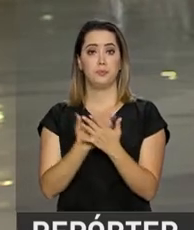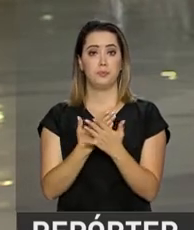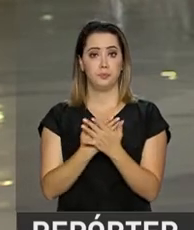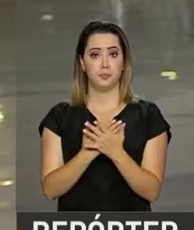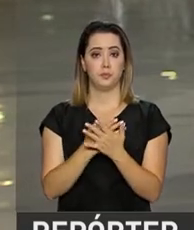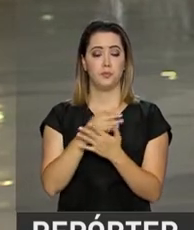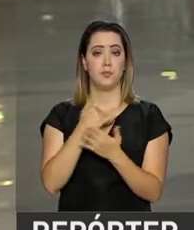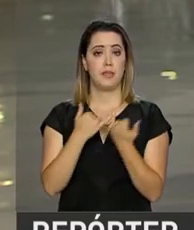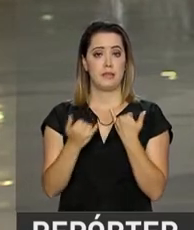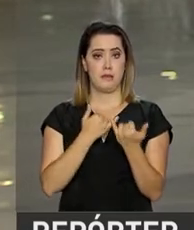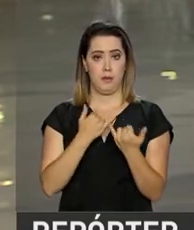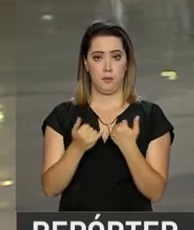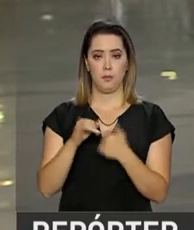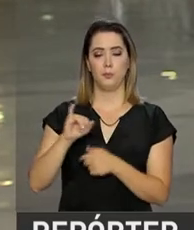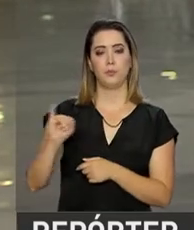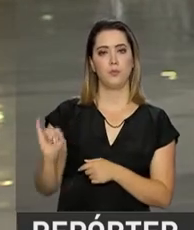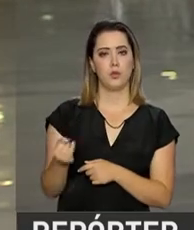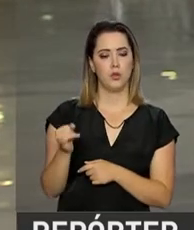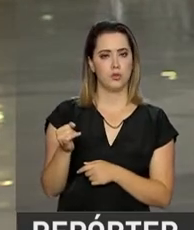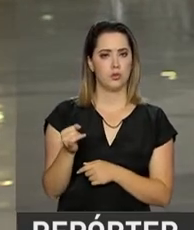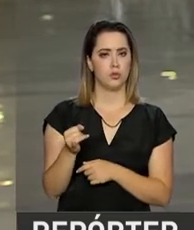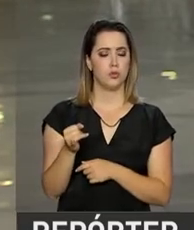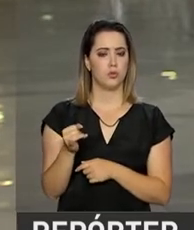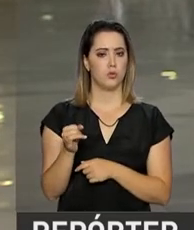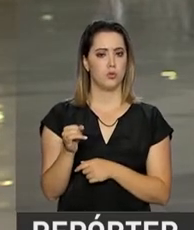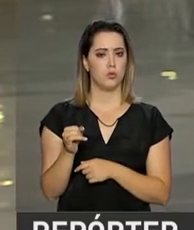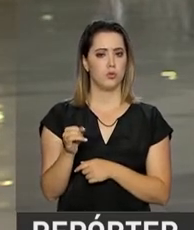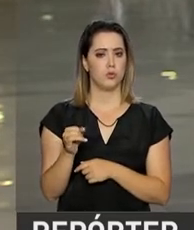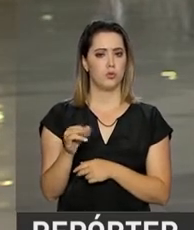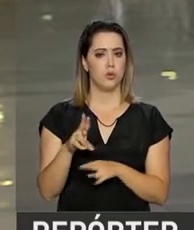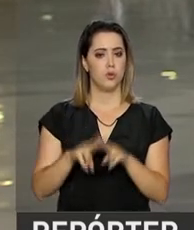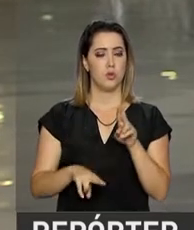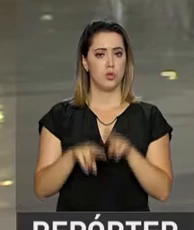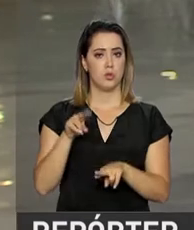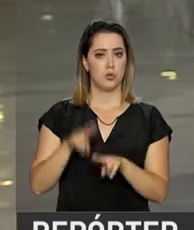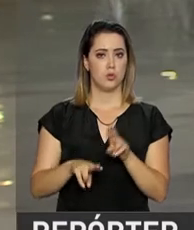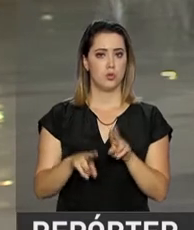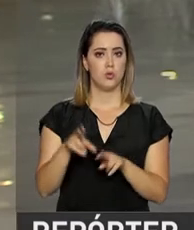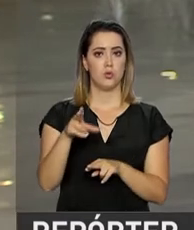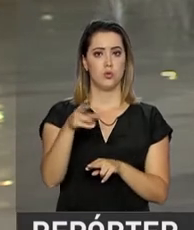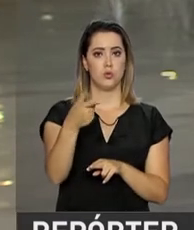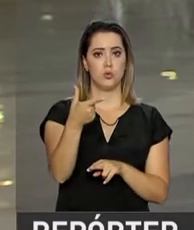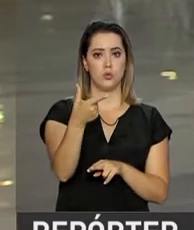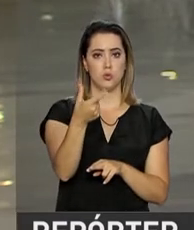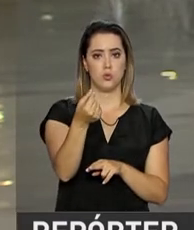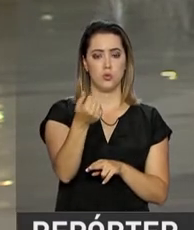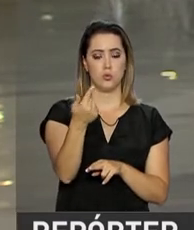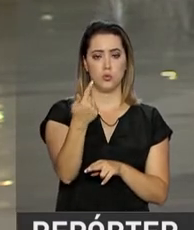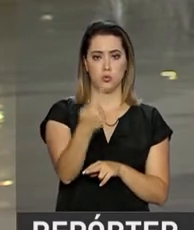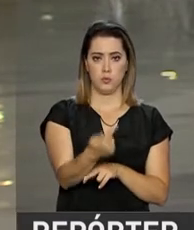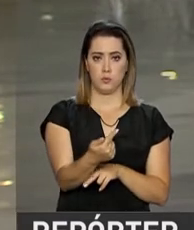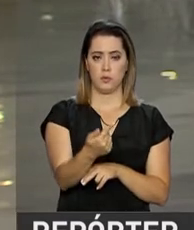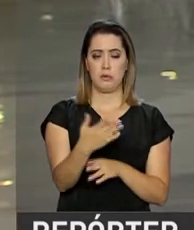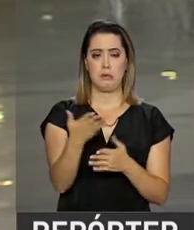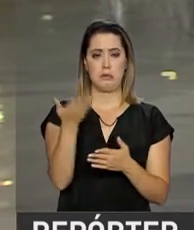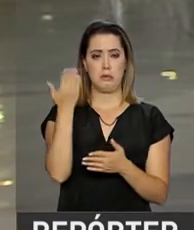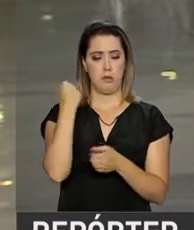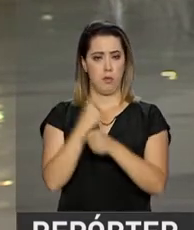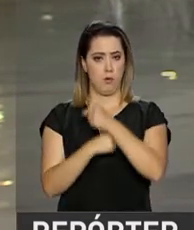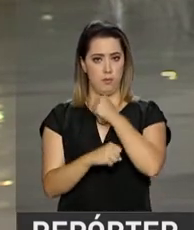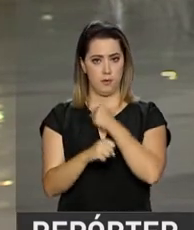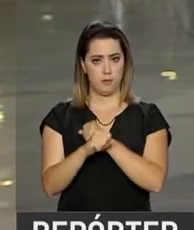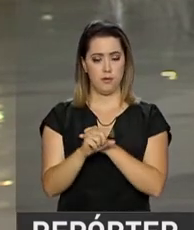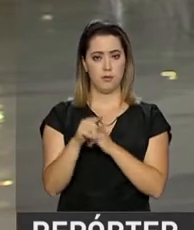entre janeiro de 2000 entre junho de 2017 e junho de 2016